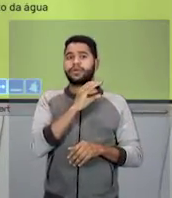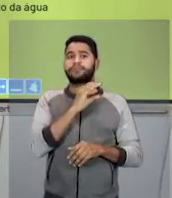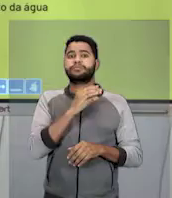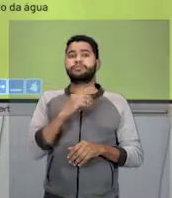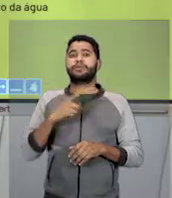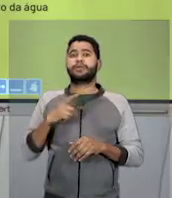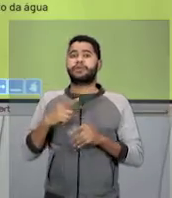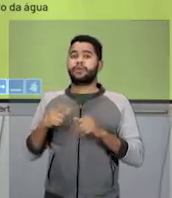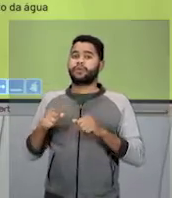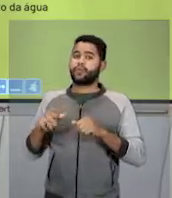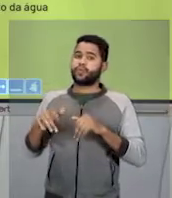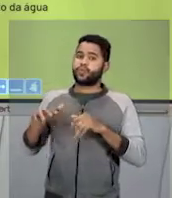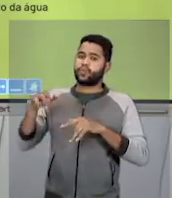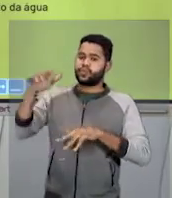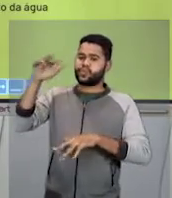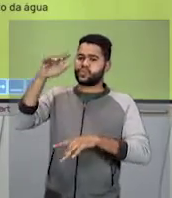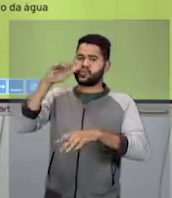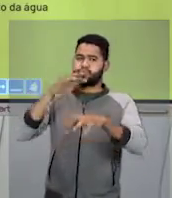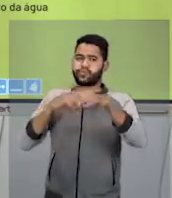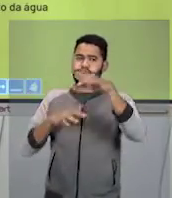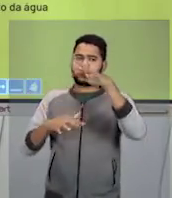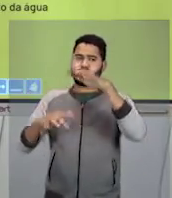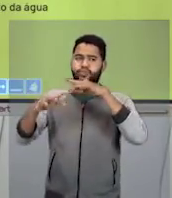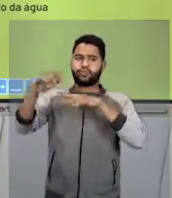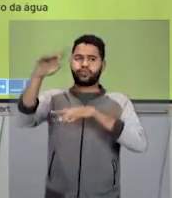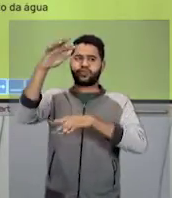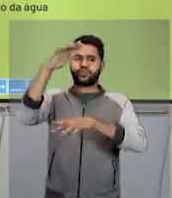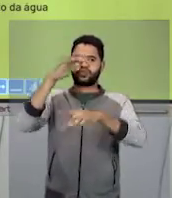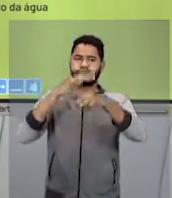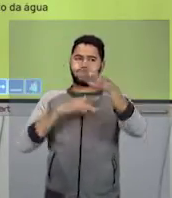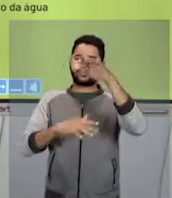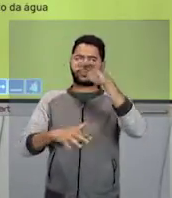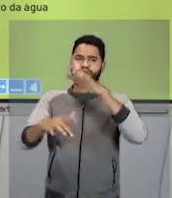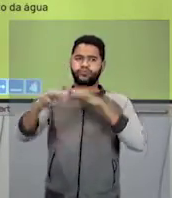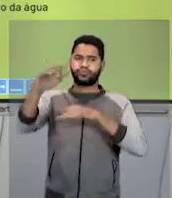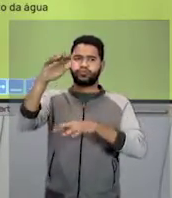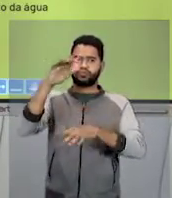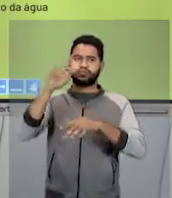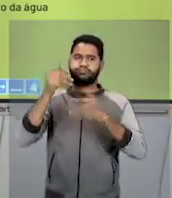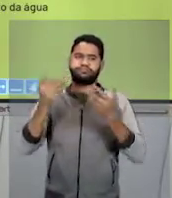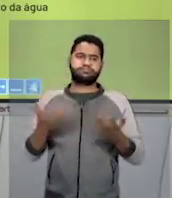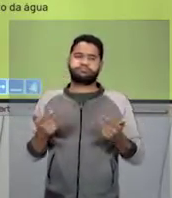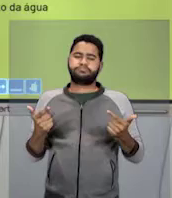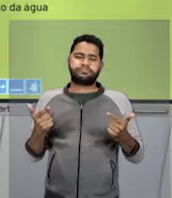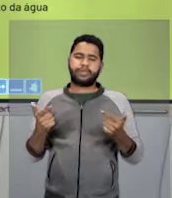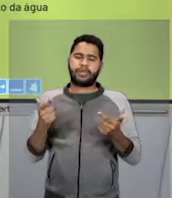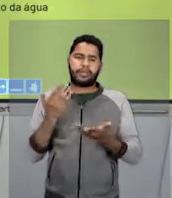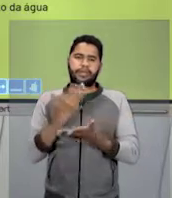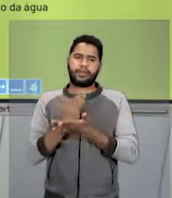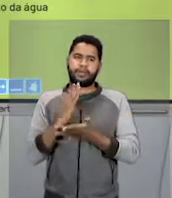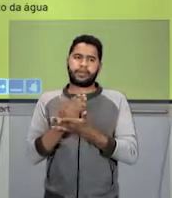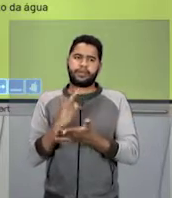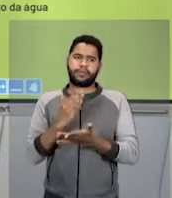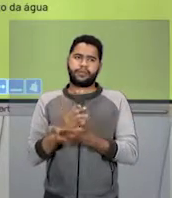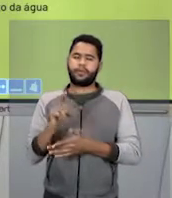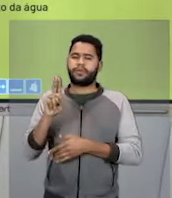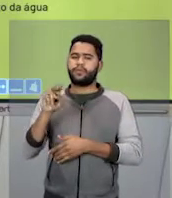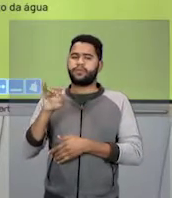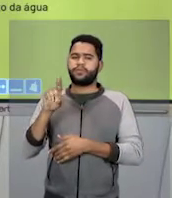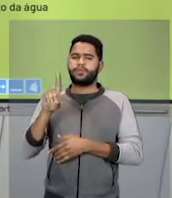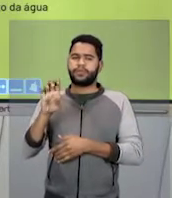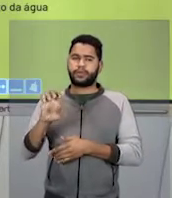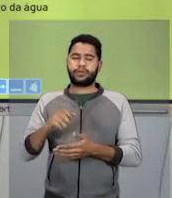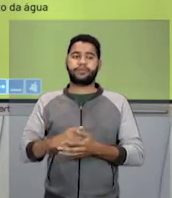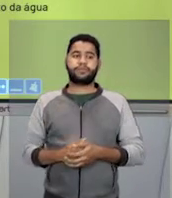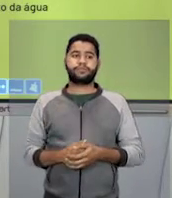tende a subir e aquela corrente se propaga dentro do cômodo. Então, não tem nada a ver com umidade, certo?